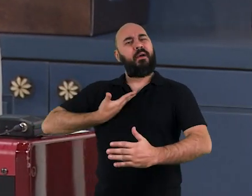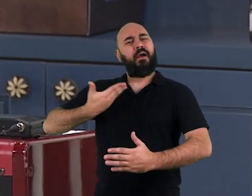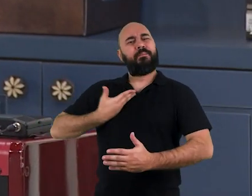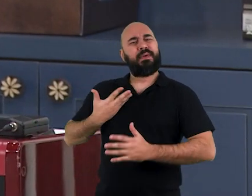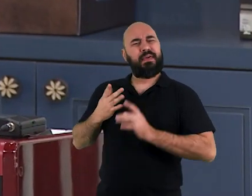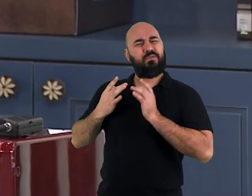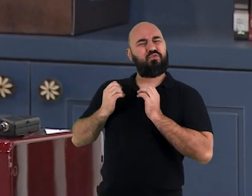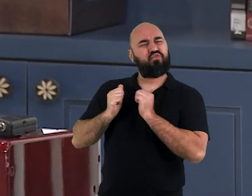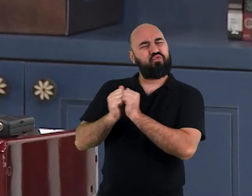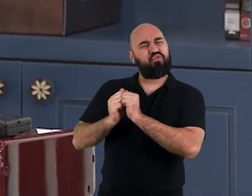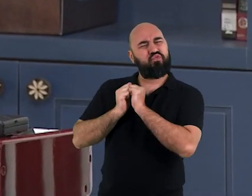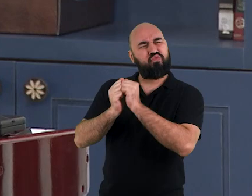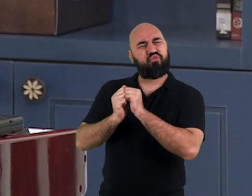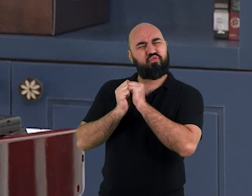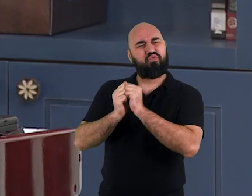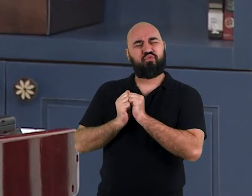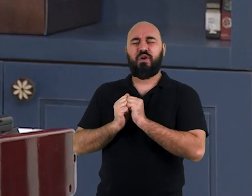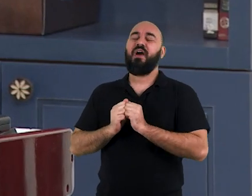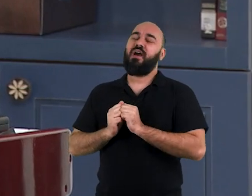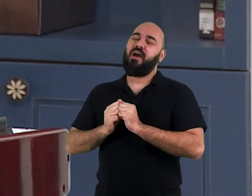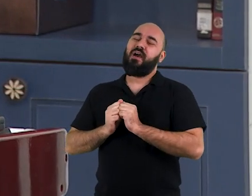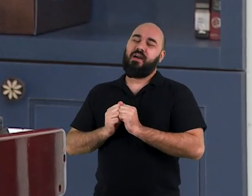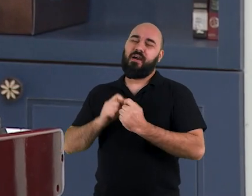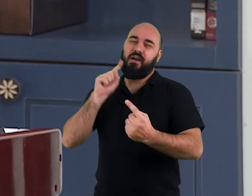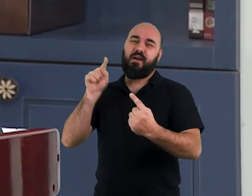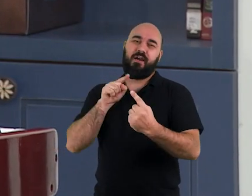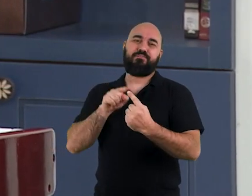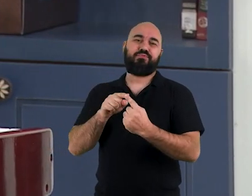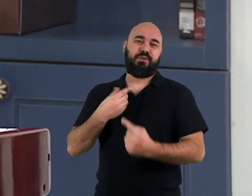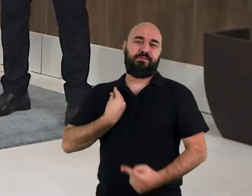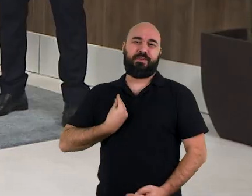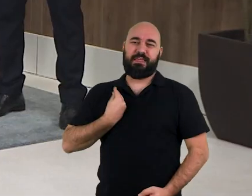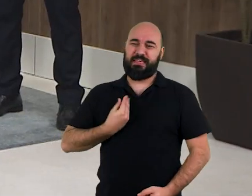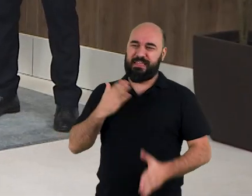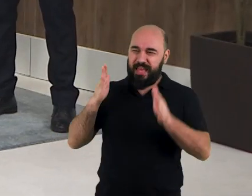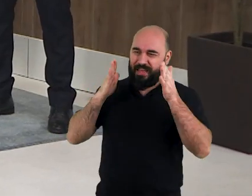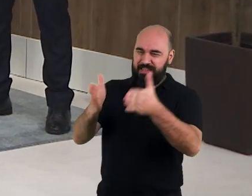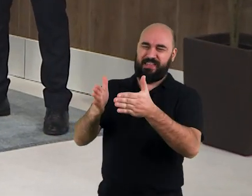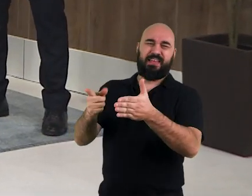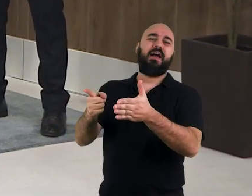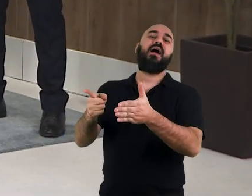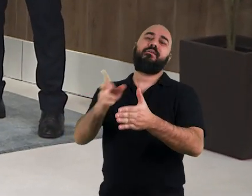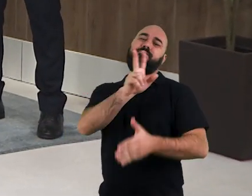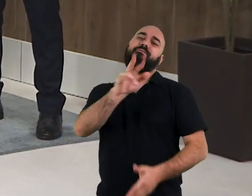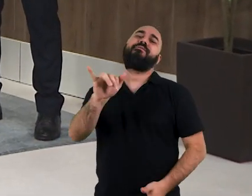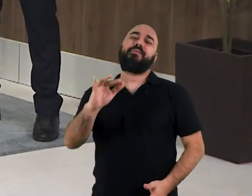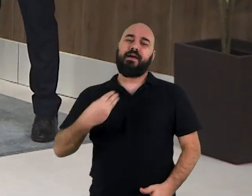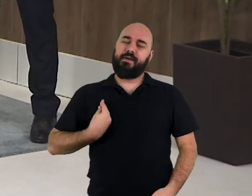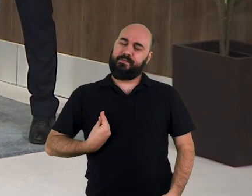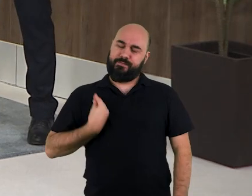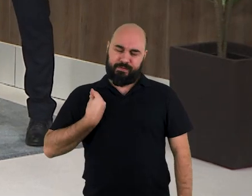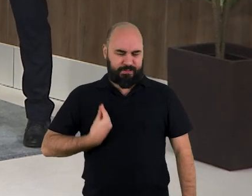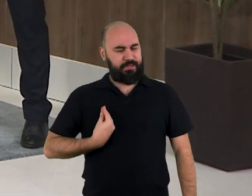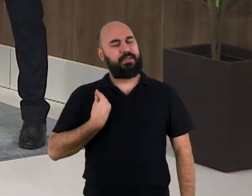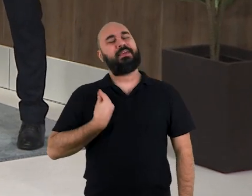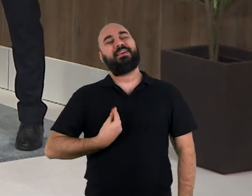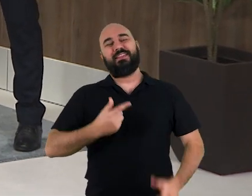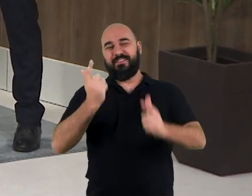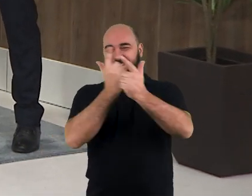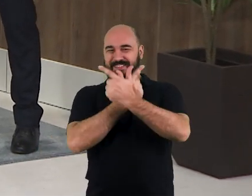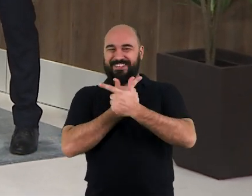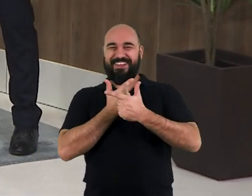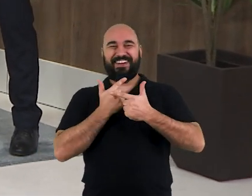do seu existir, você vai viver, você vai